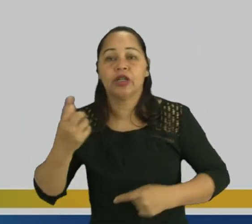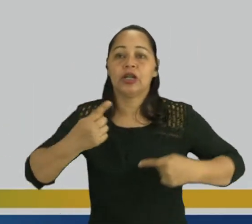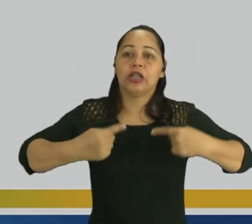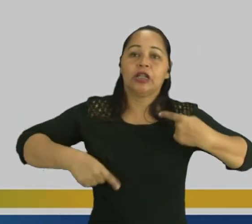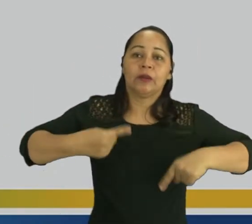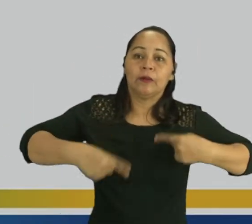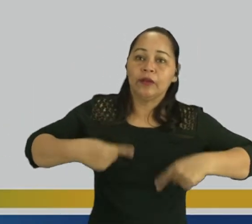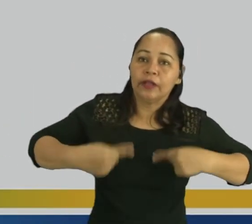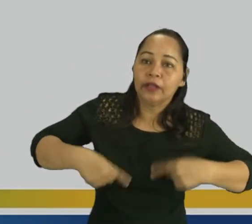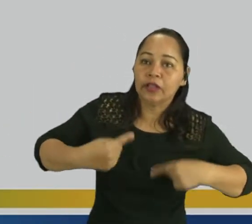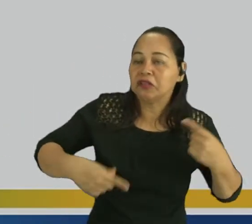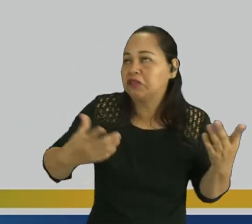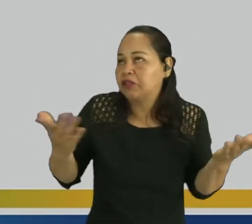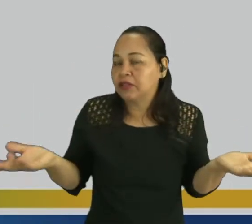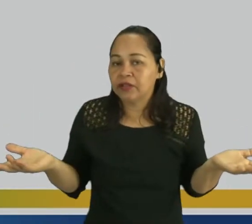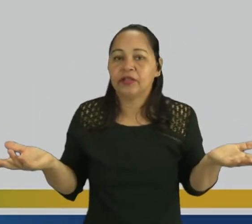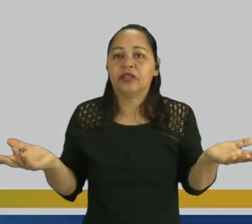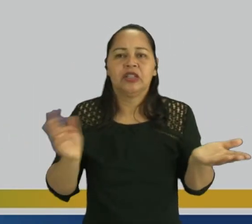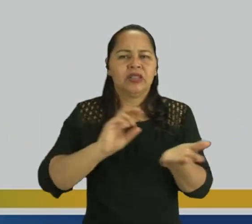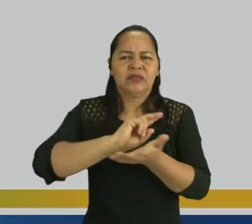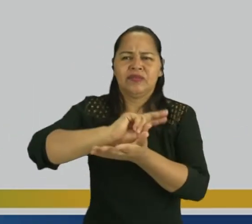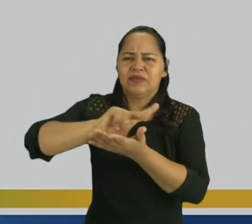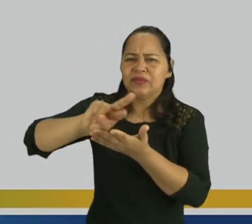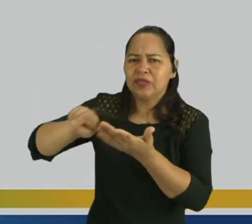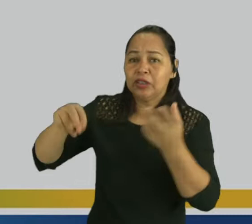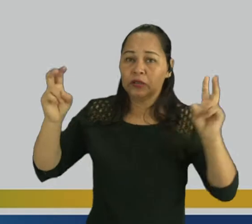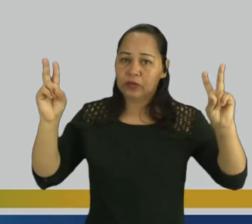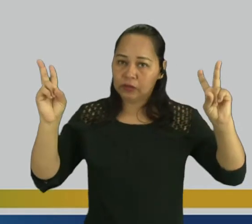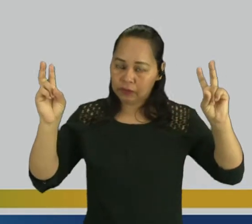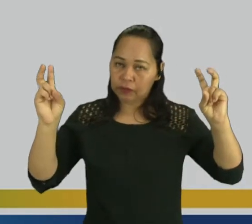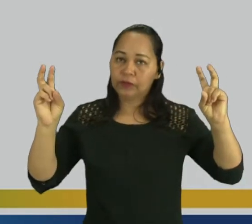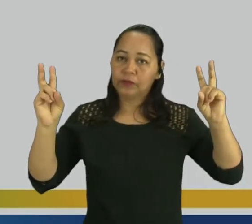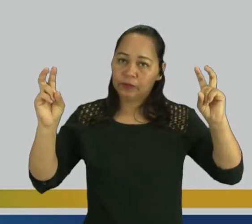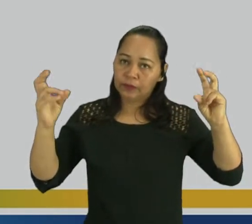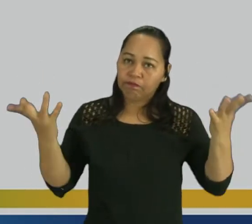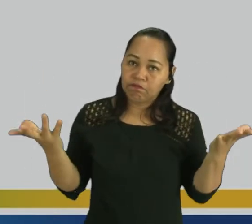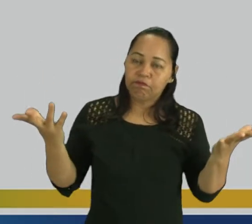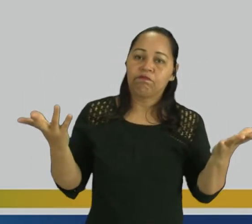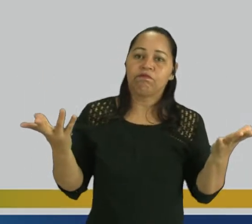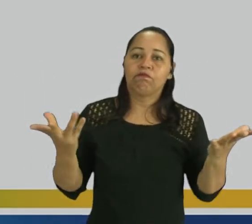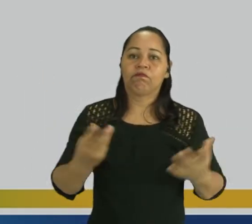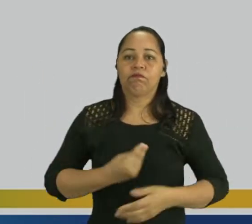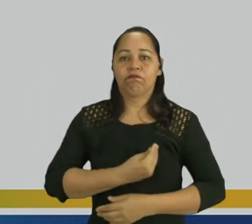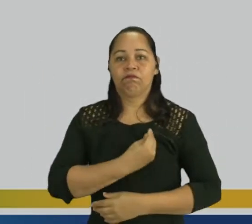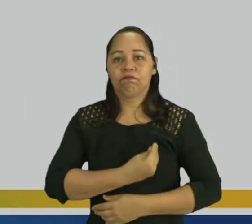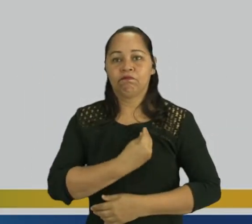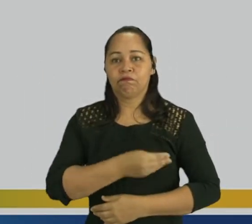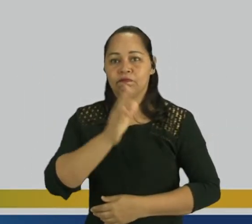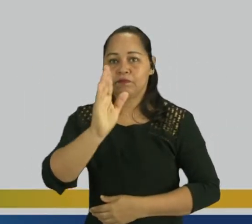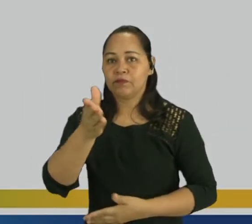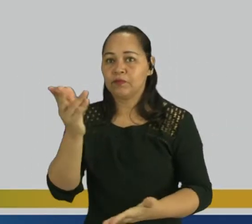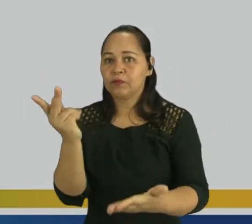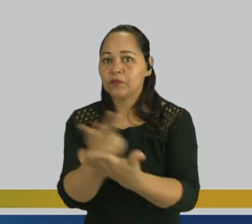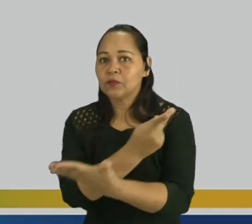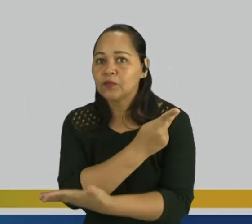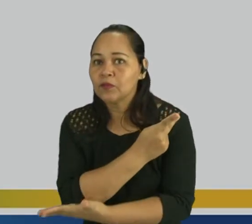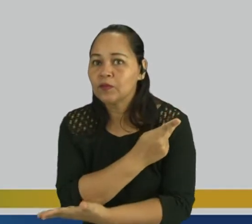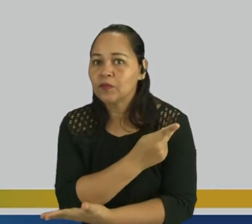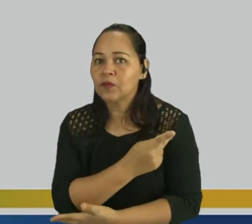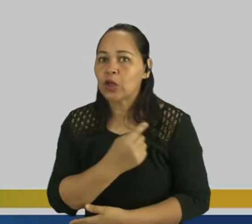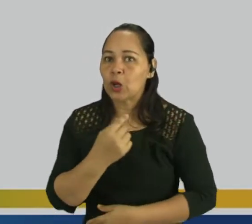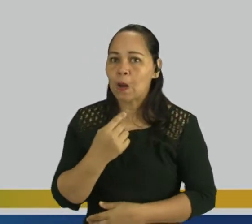na política, algo que está acontecendo em determinada situação, ou então algo que você pode até pensar assim,